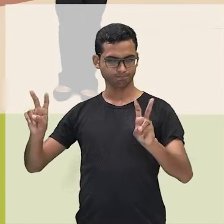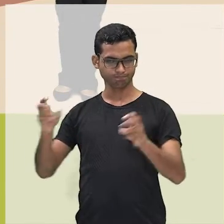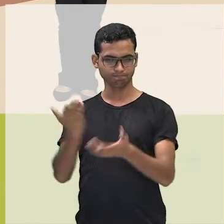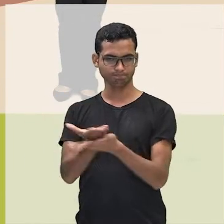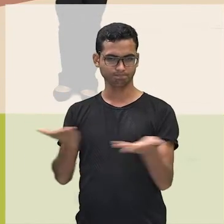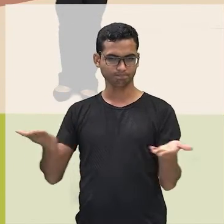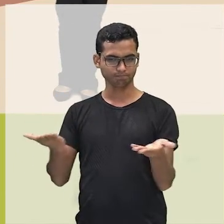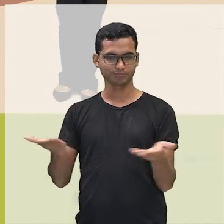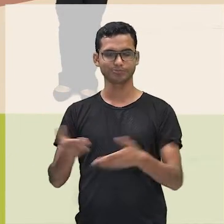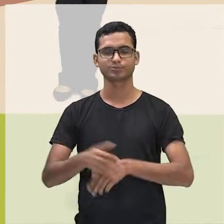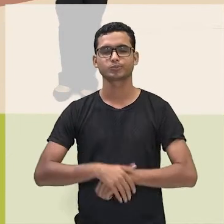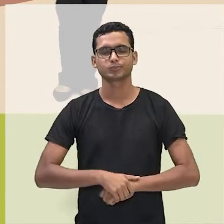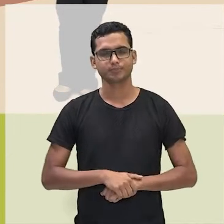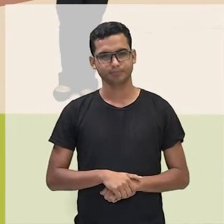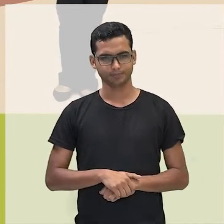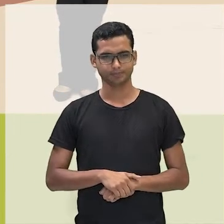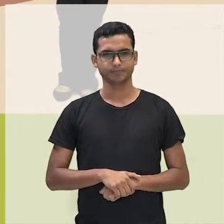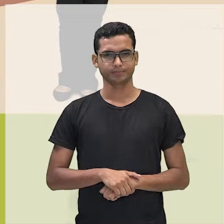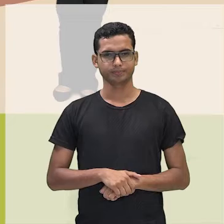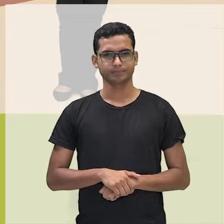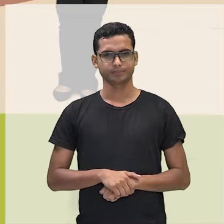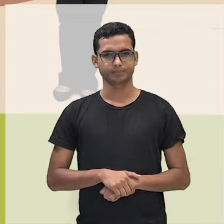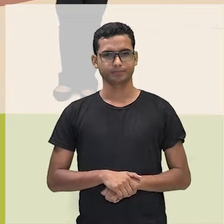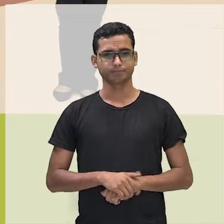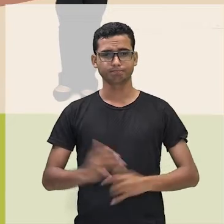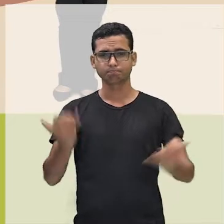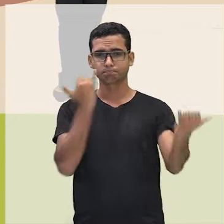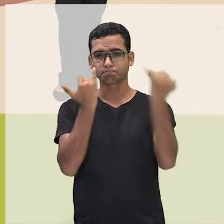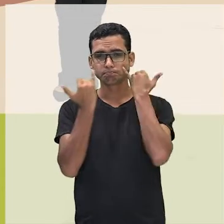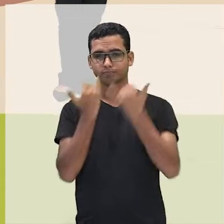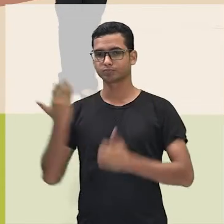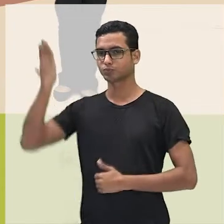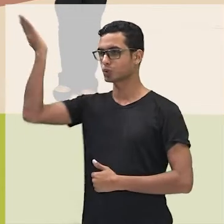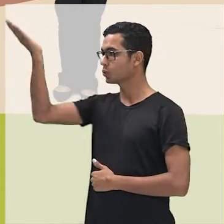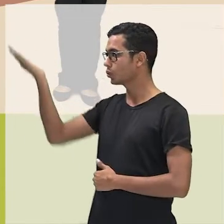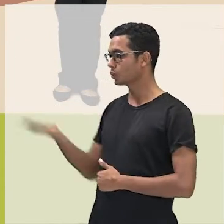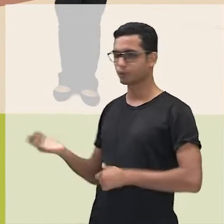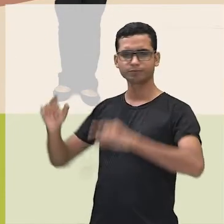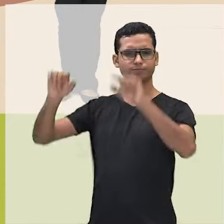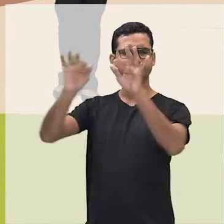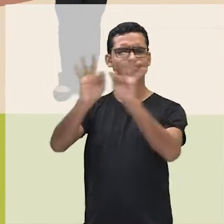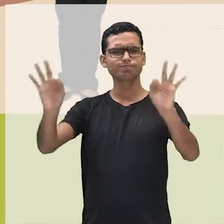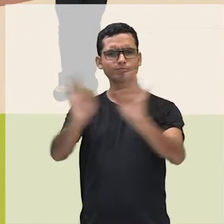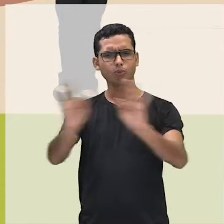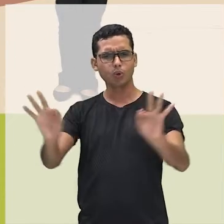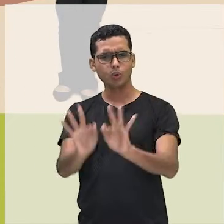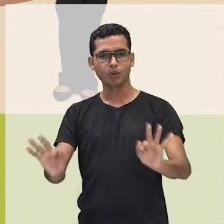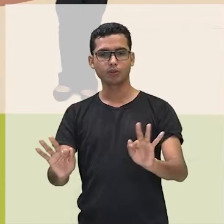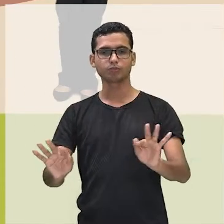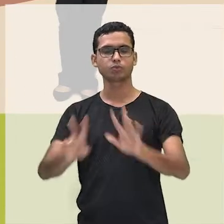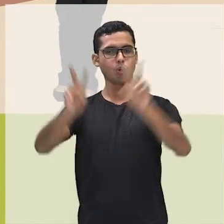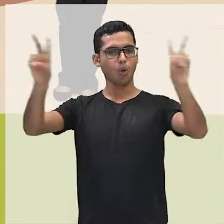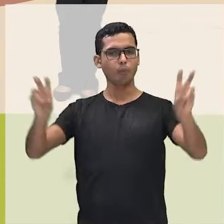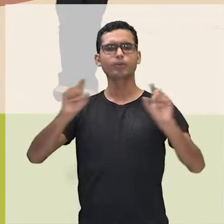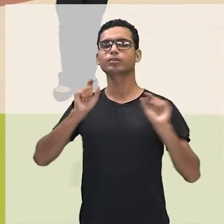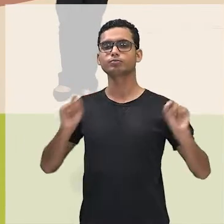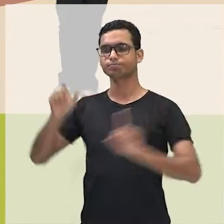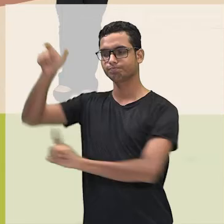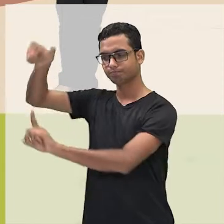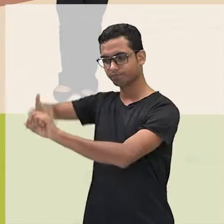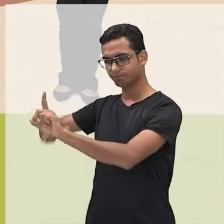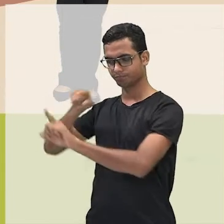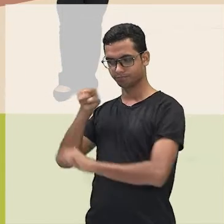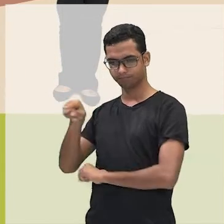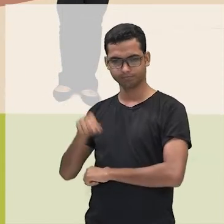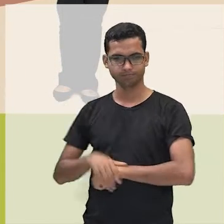Object Pronouns. E aqui eu tenho algumas informações, né, algumas frases a respeito da nossa personagem, ok?